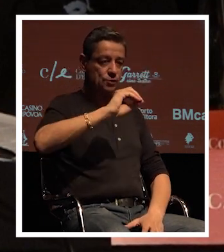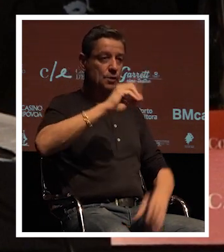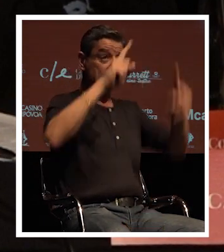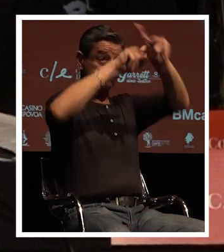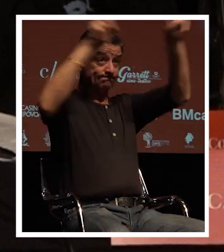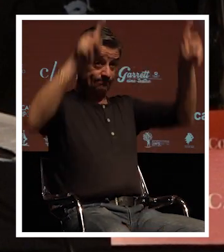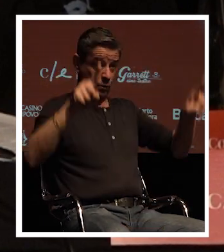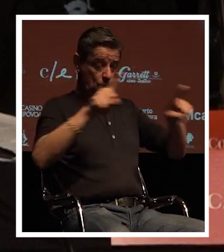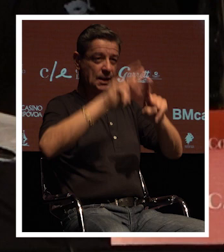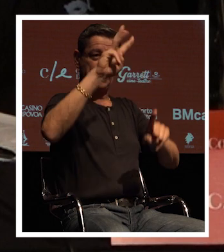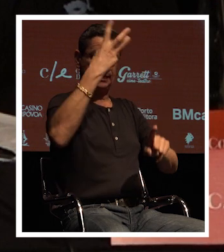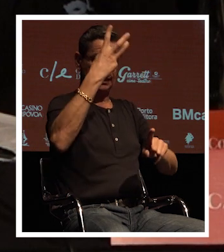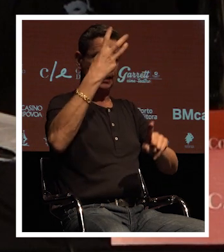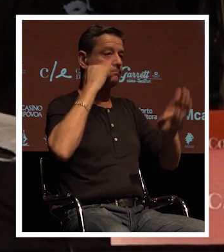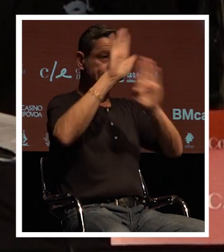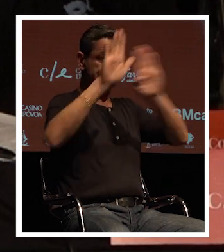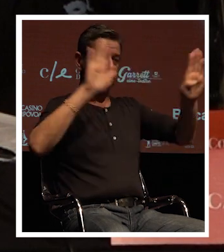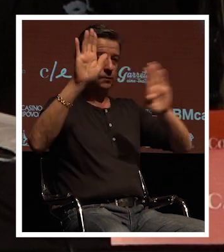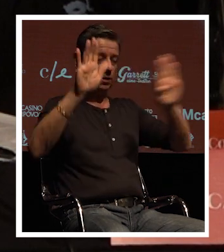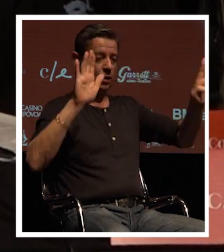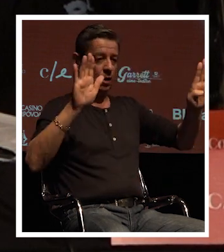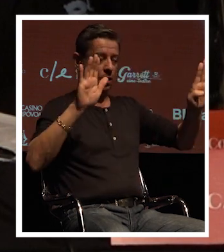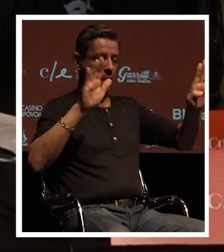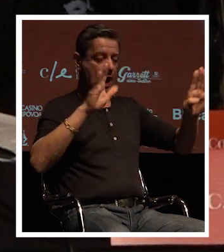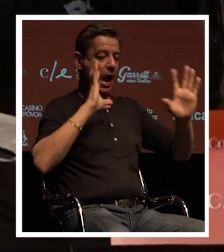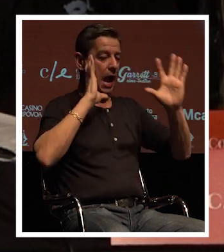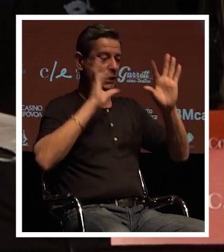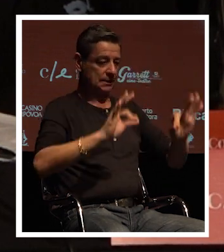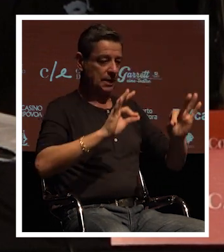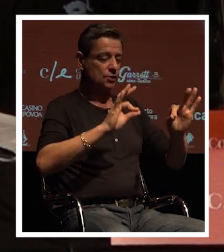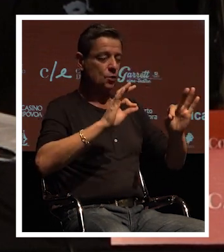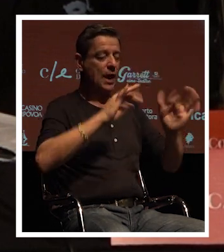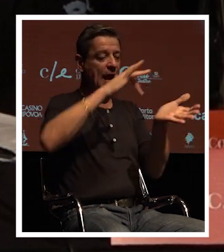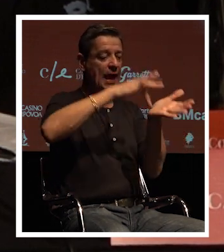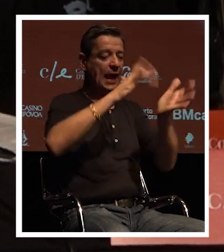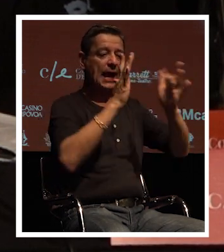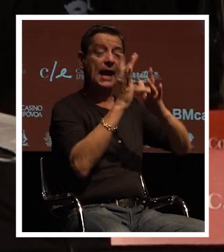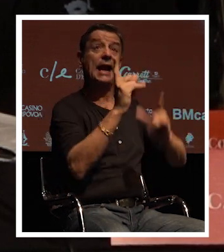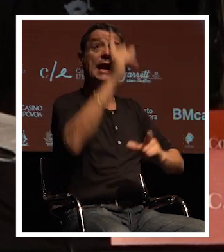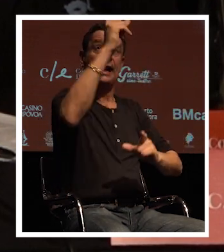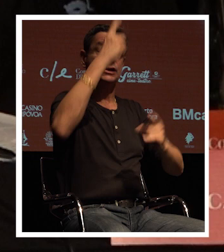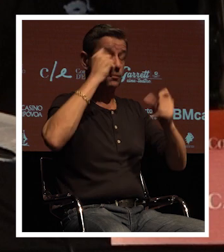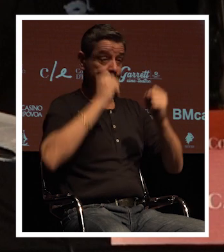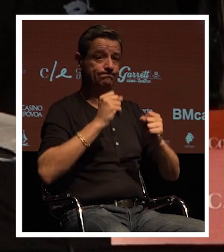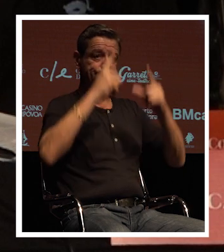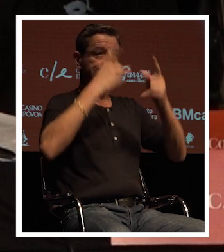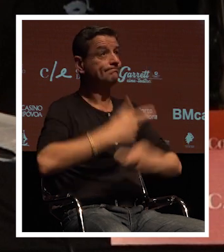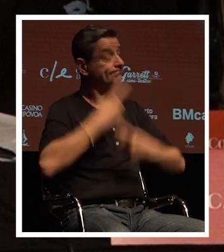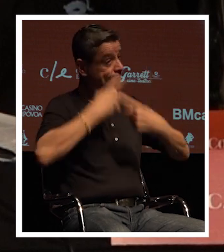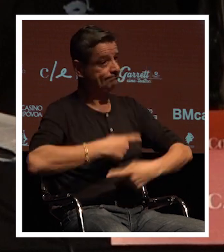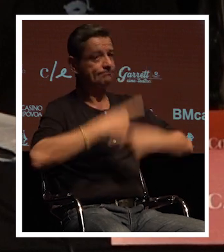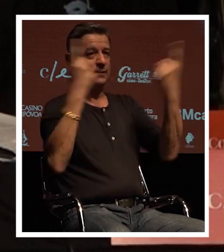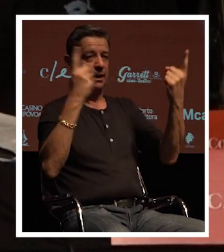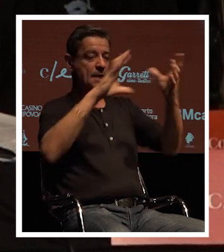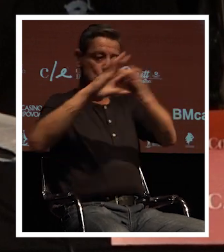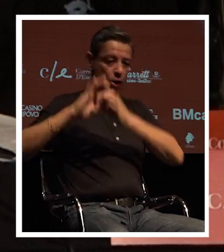painéis correspondentes à crucifixão deposição e ressurreição de Cristo que não por acaso foi finalista agora do prémio